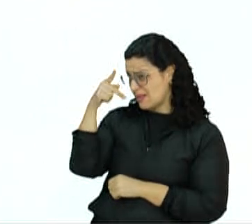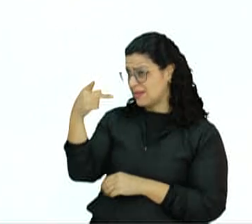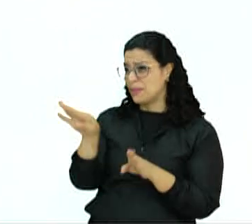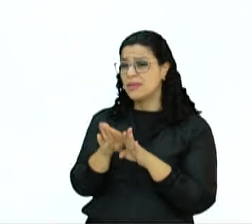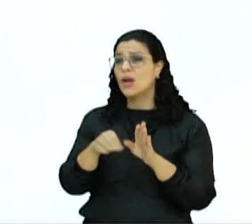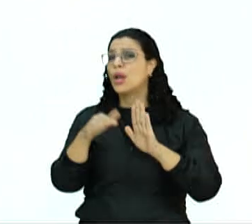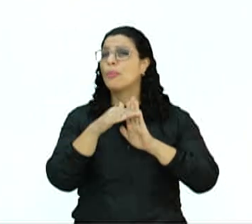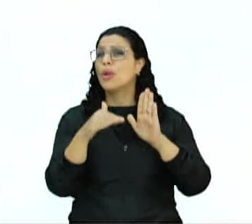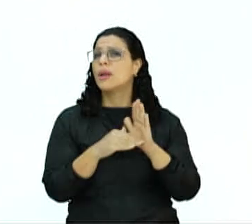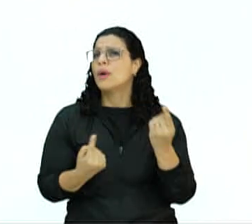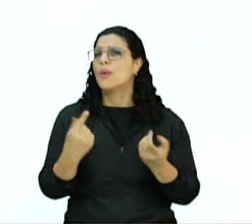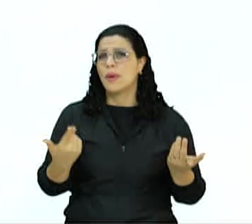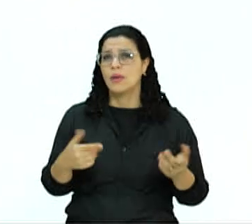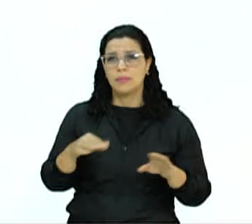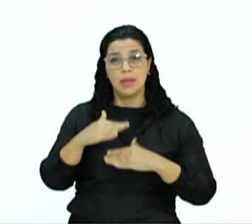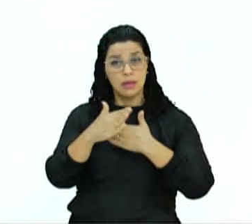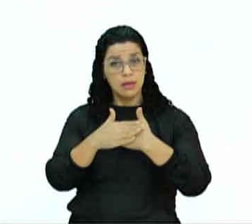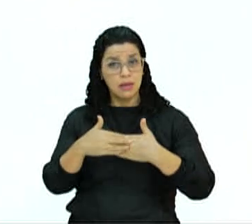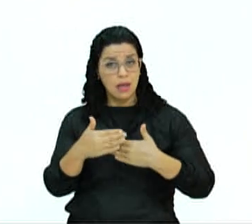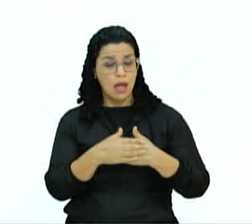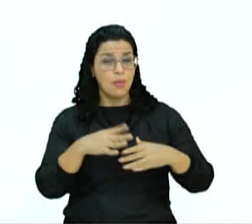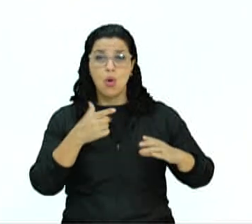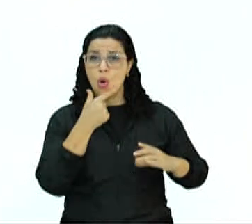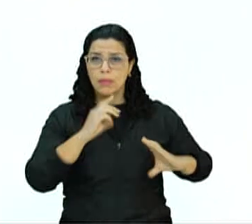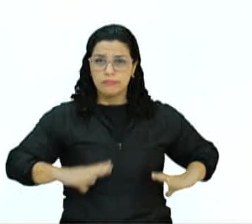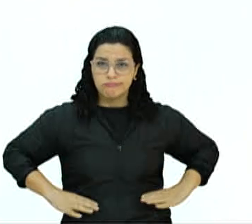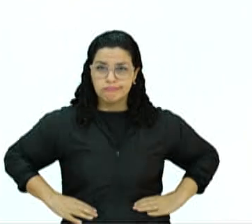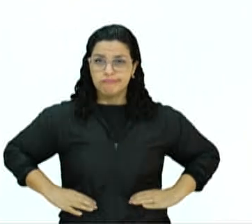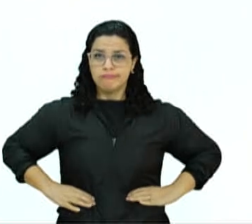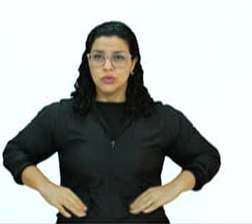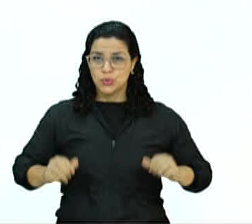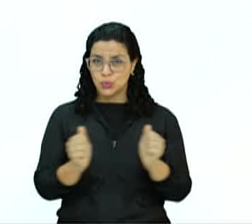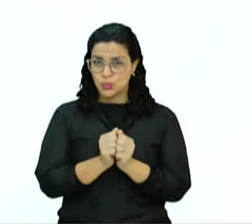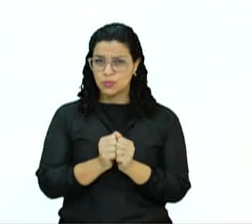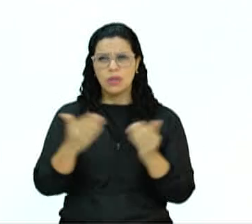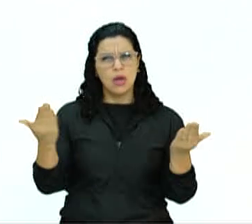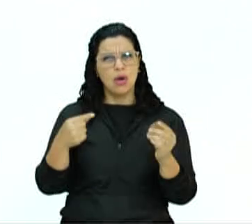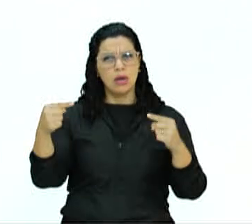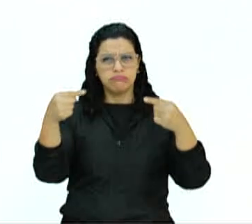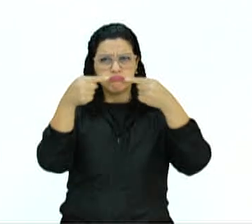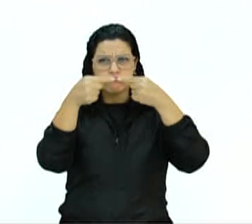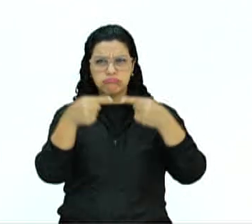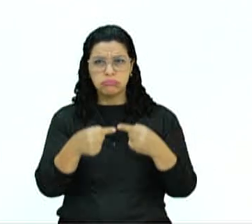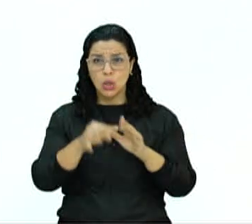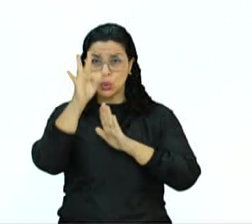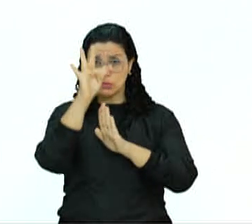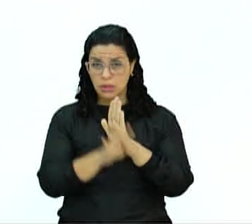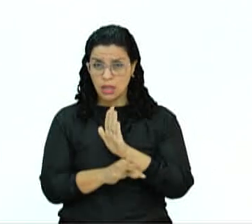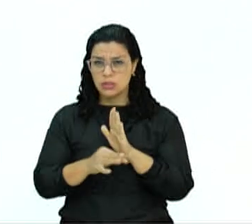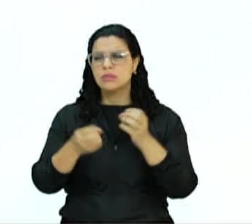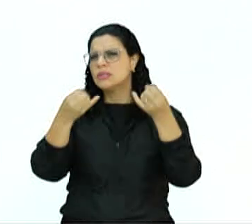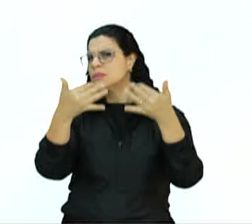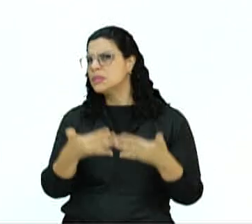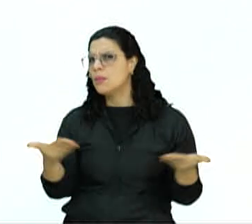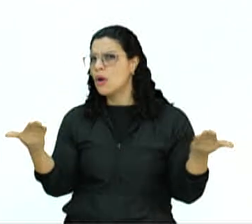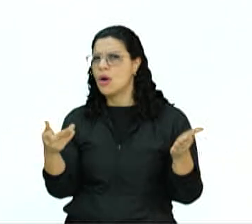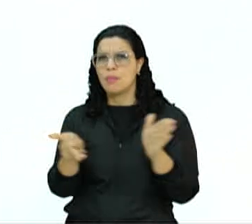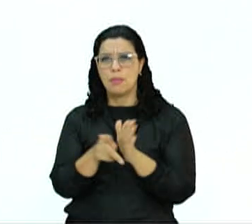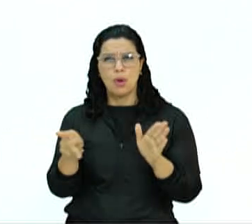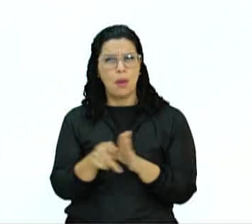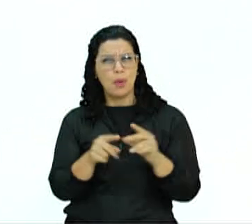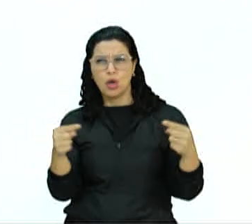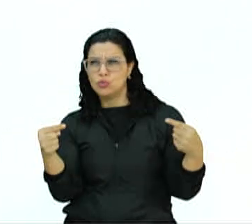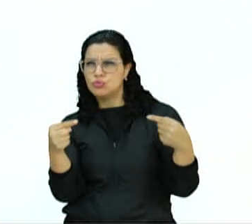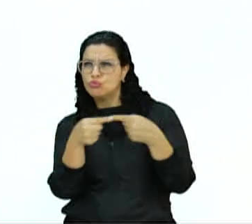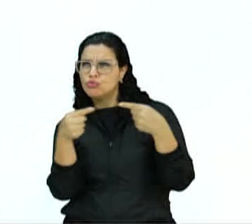qual é o programa? Brandamente ele a tomou pela cintura. De acordo com o texto, podemos classificar o tipo